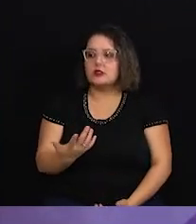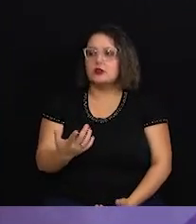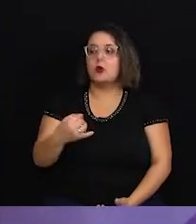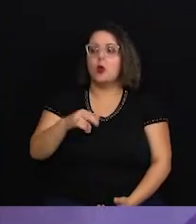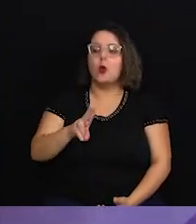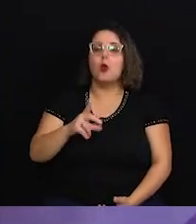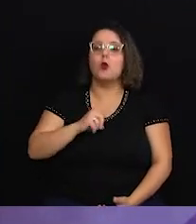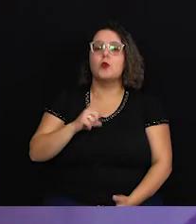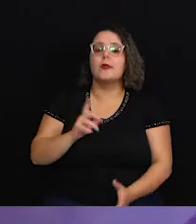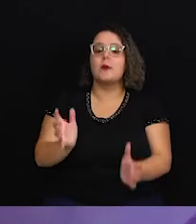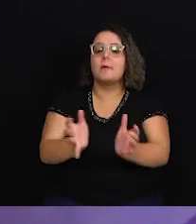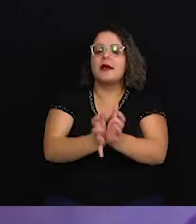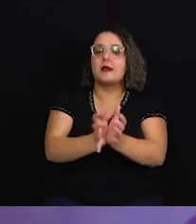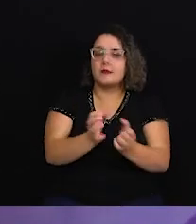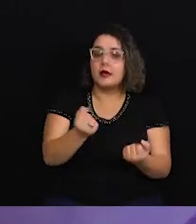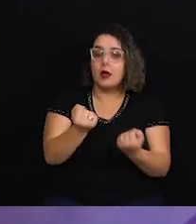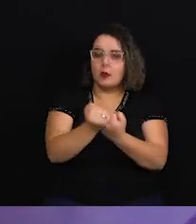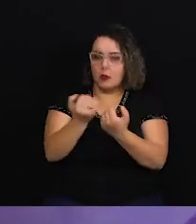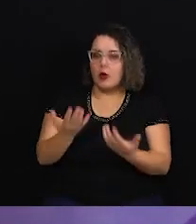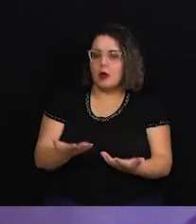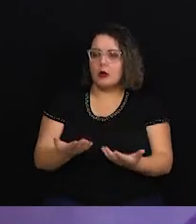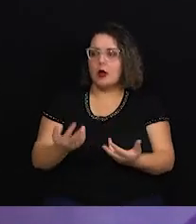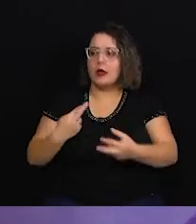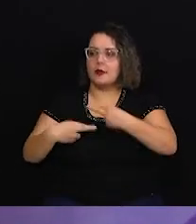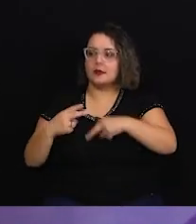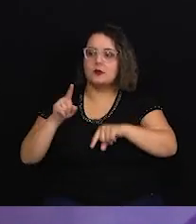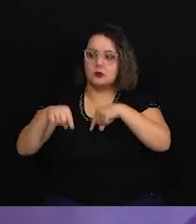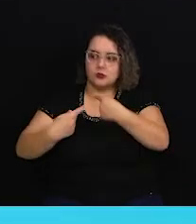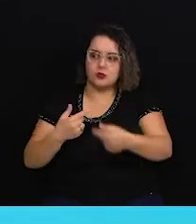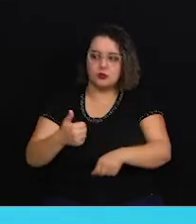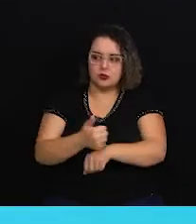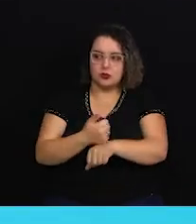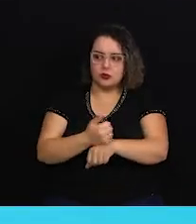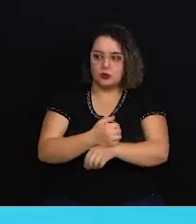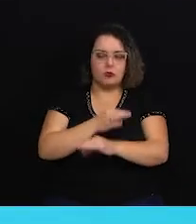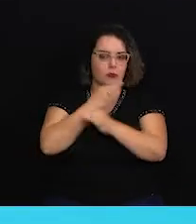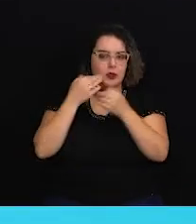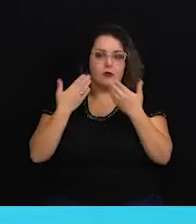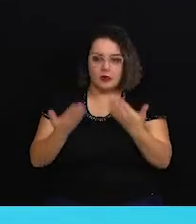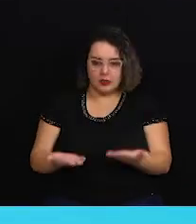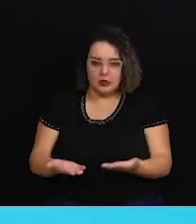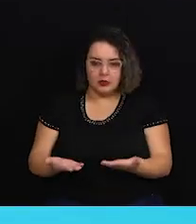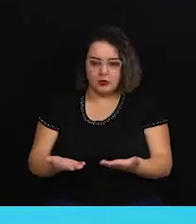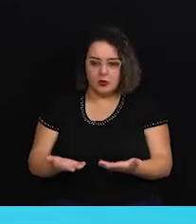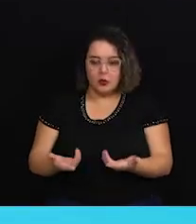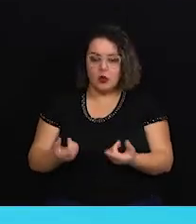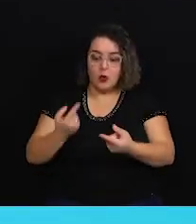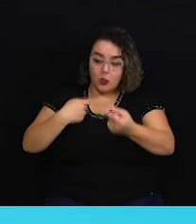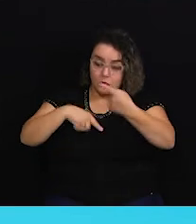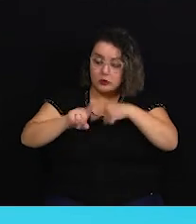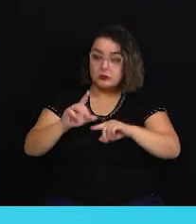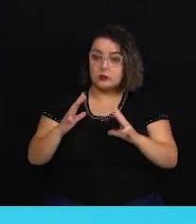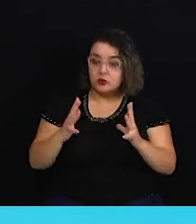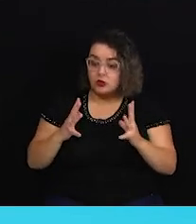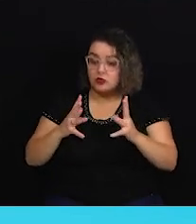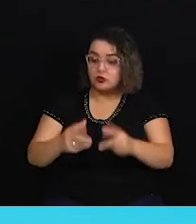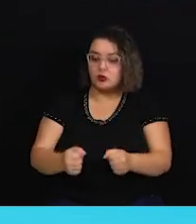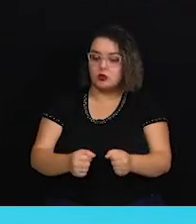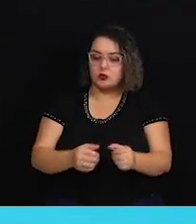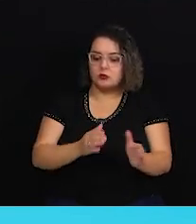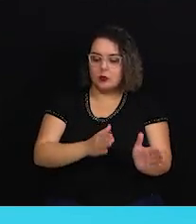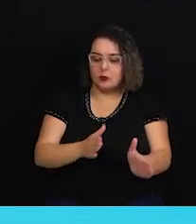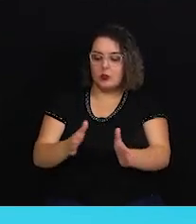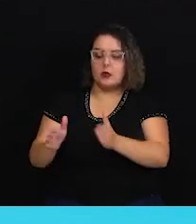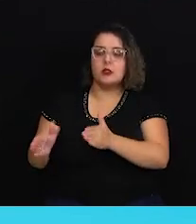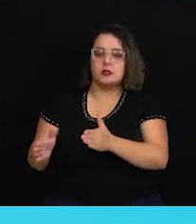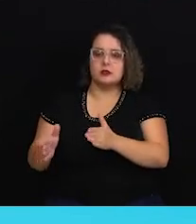esse trabalho, essa relação com os demais profissionais? Perfeito. O sucesso de todo procedimento cirúrgico, ele